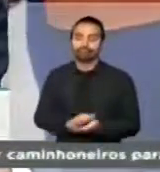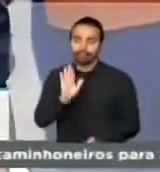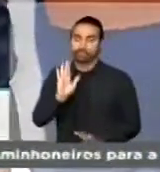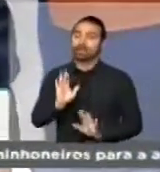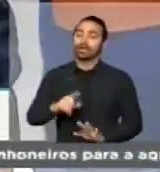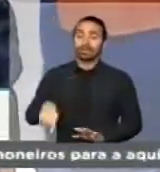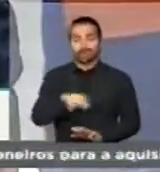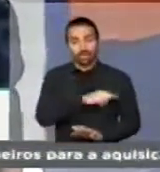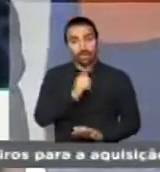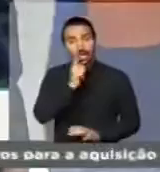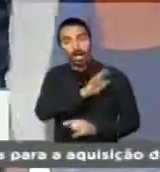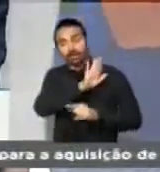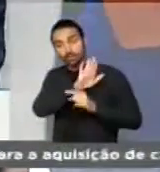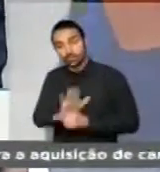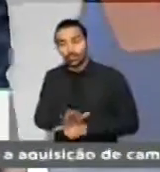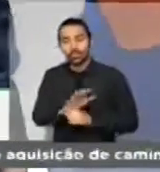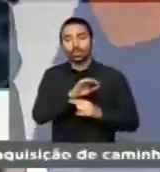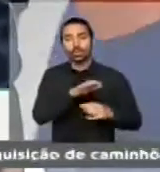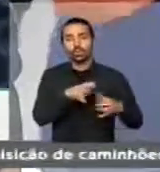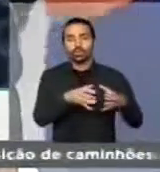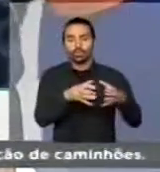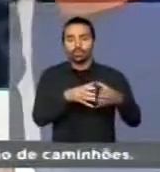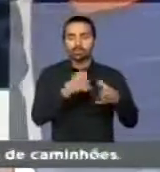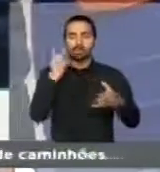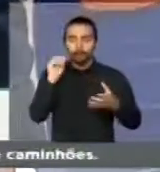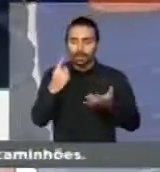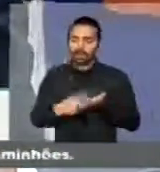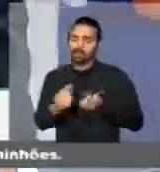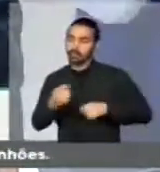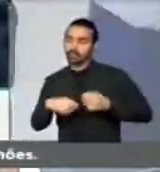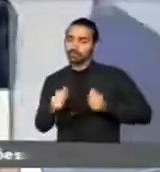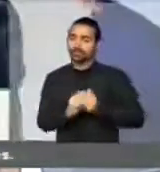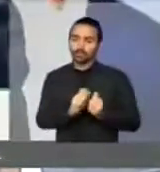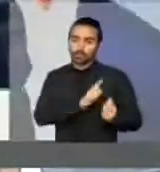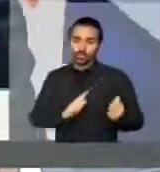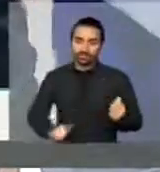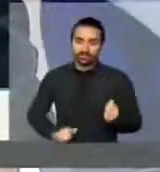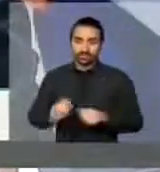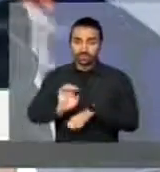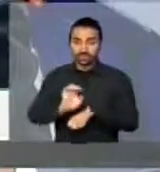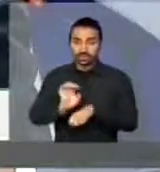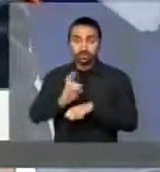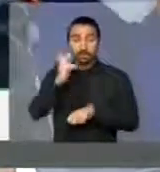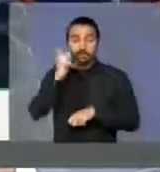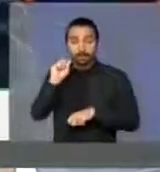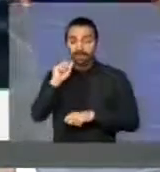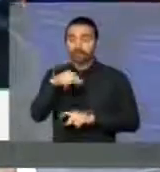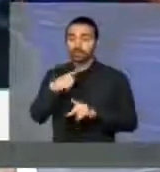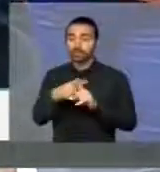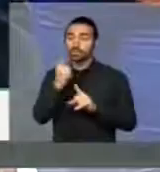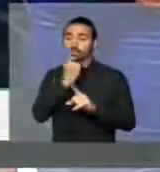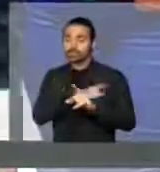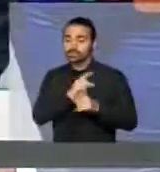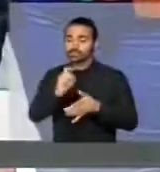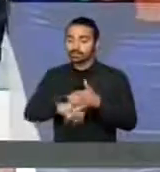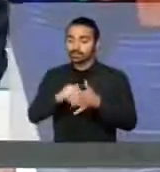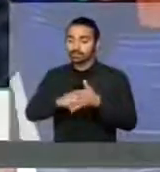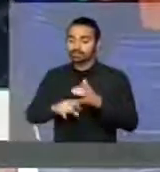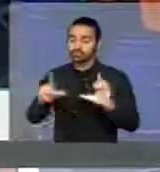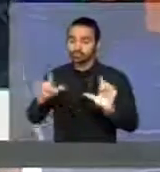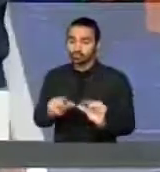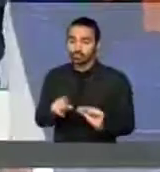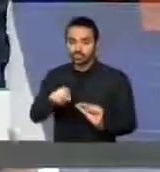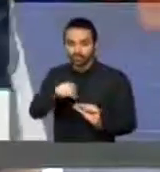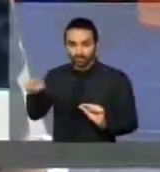a liderar uma comissão para negociação com o governo do estado, a fim de promover o encontro de créditos tributários que aquela